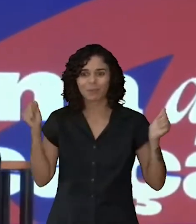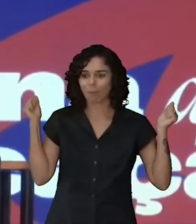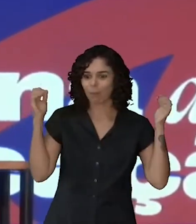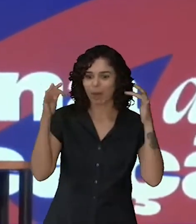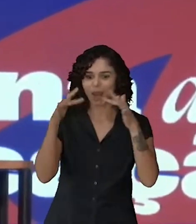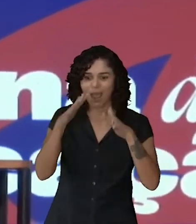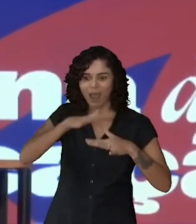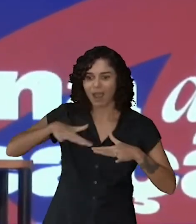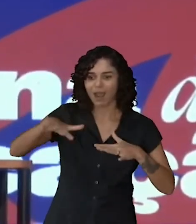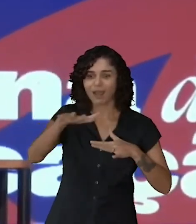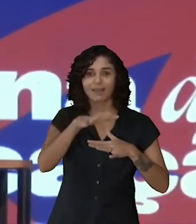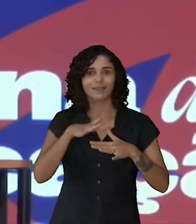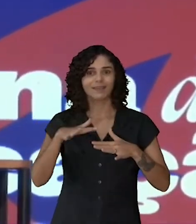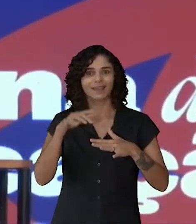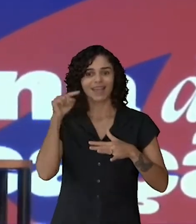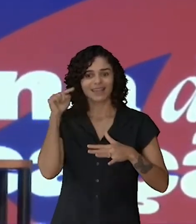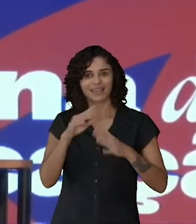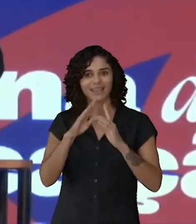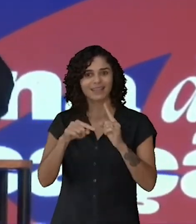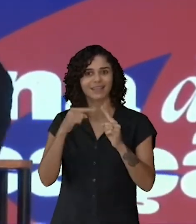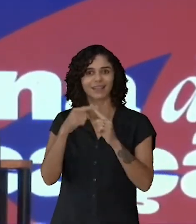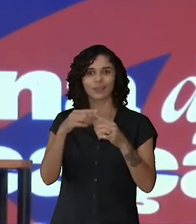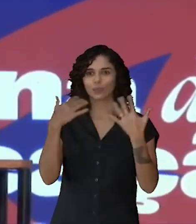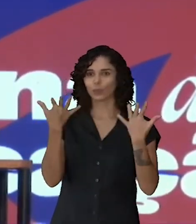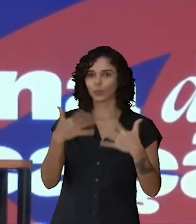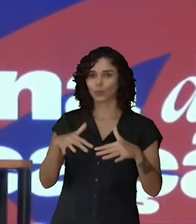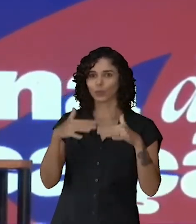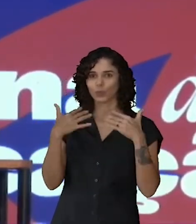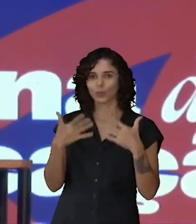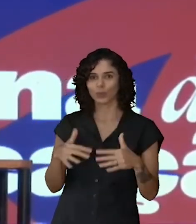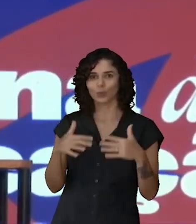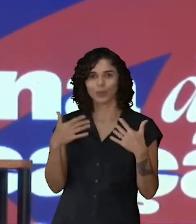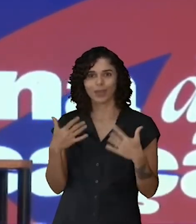inteira. O nome disso é avivamento.